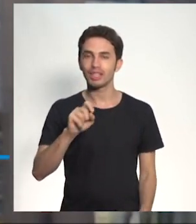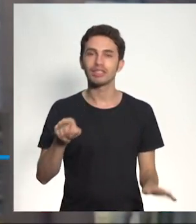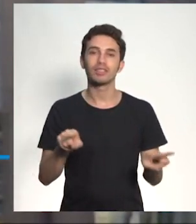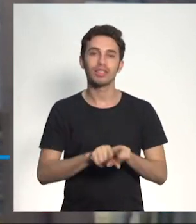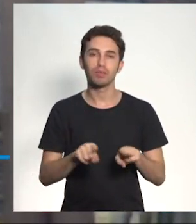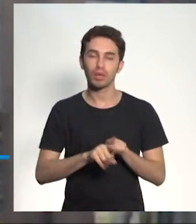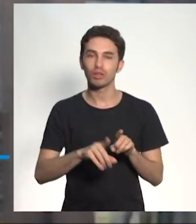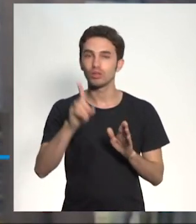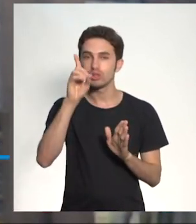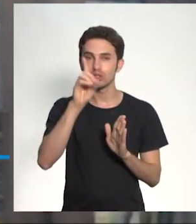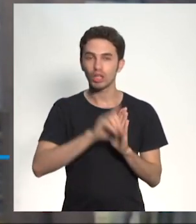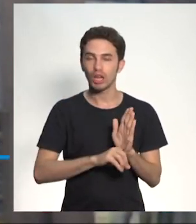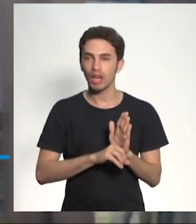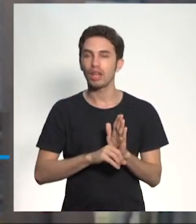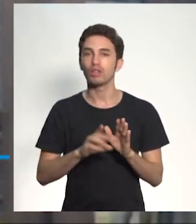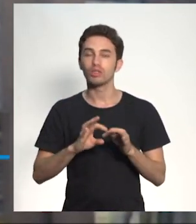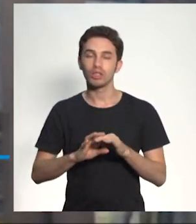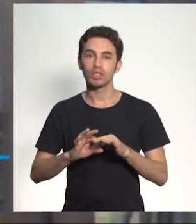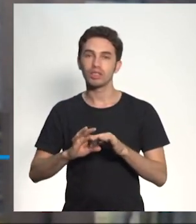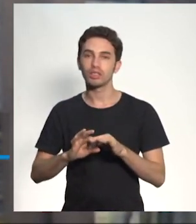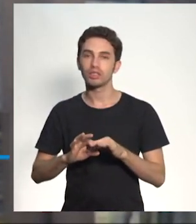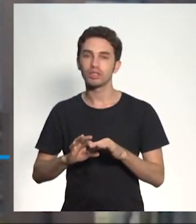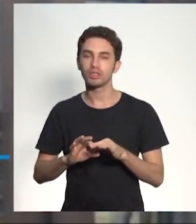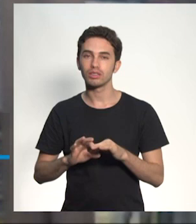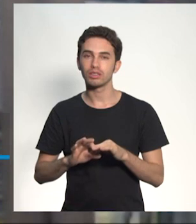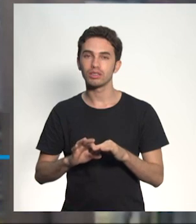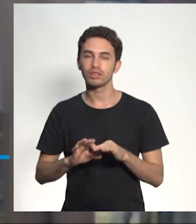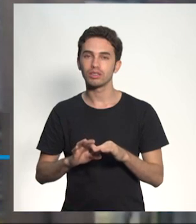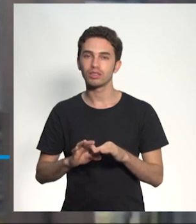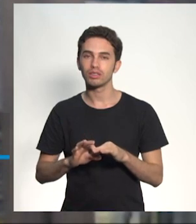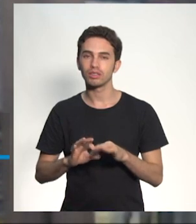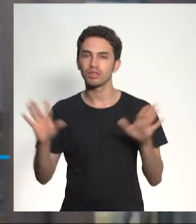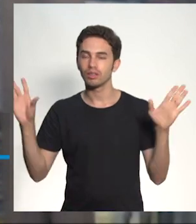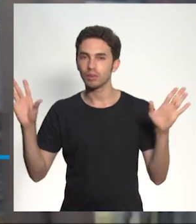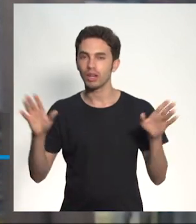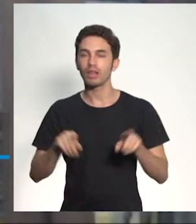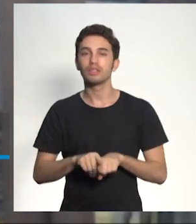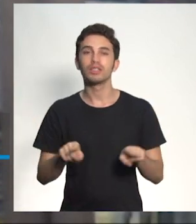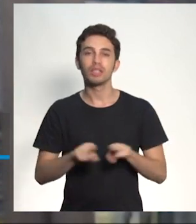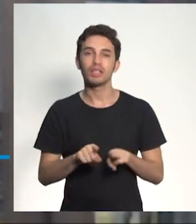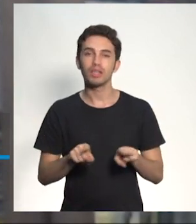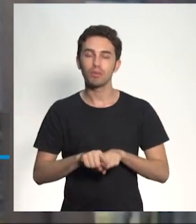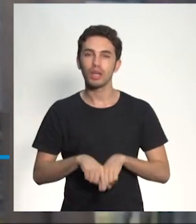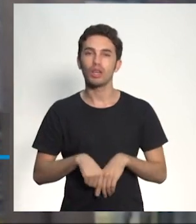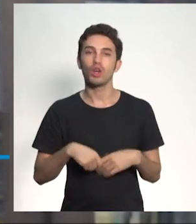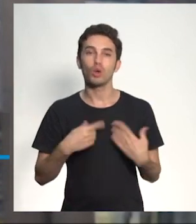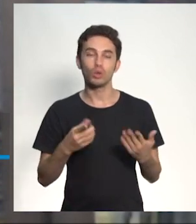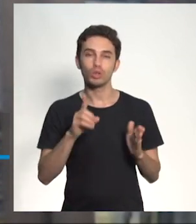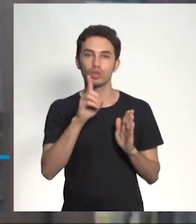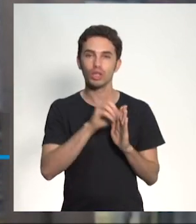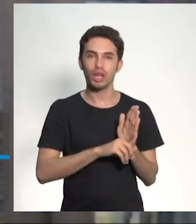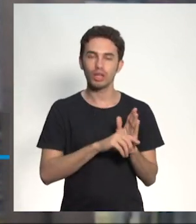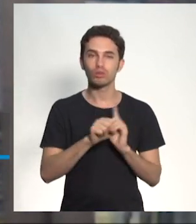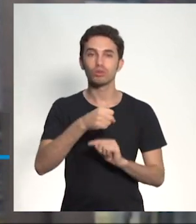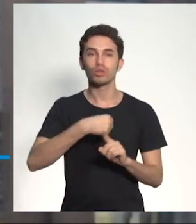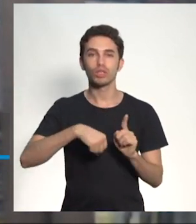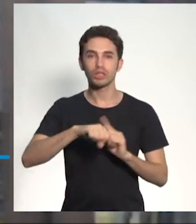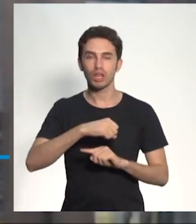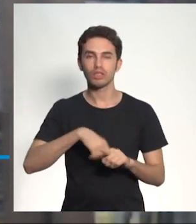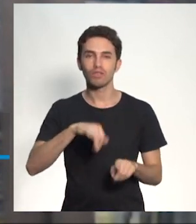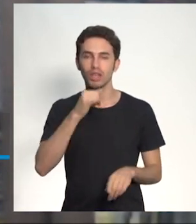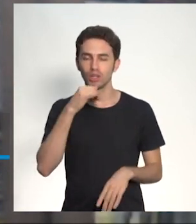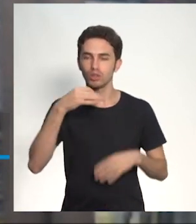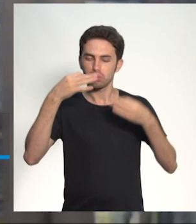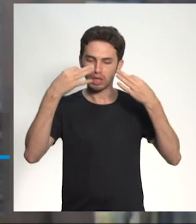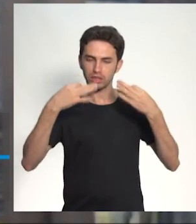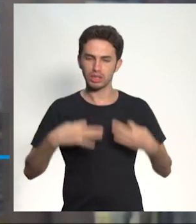à participação, à manifestação, ao voto, e os direitos sociais relacionados à dignidade,